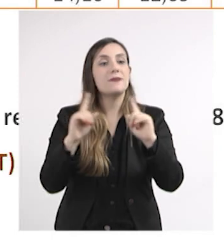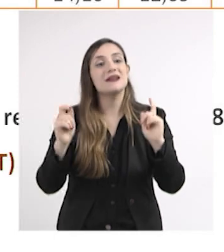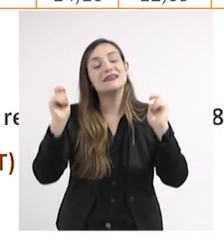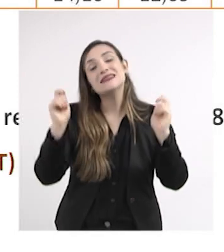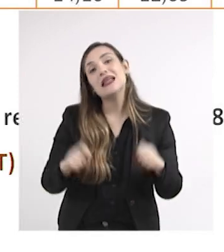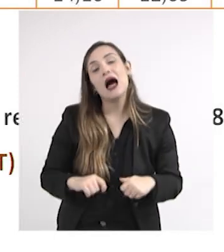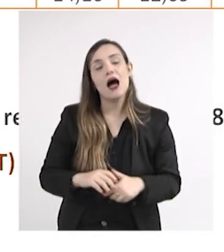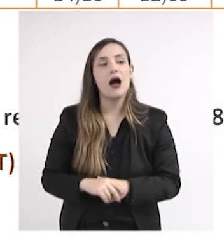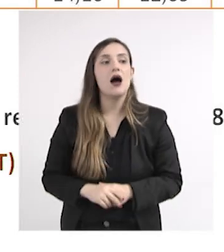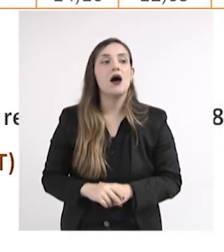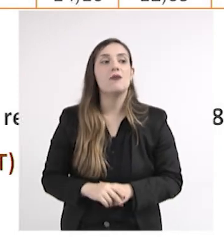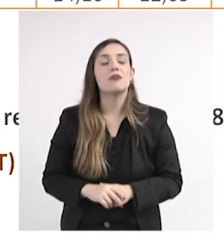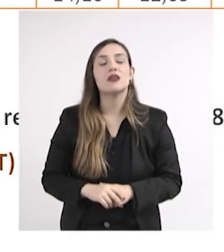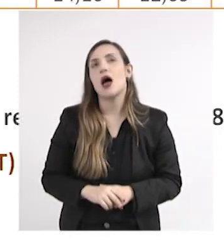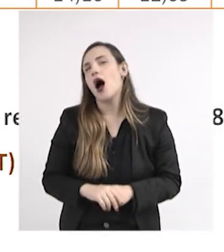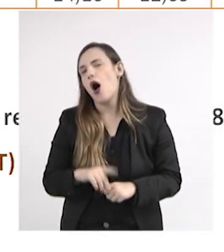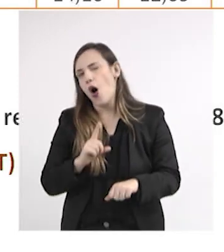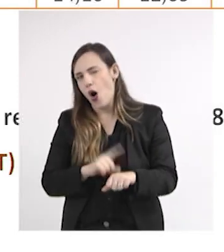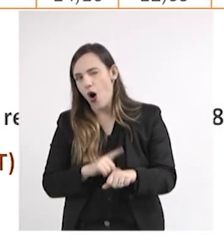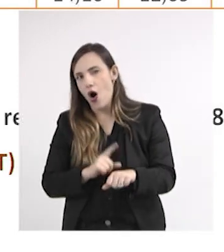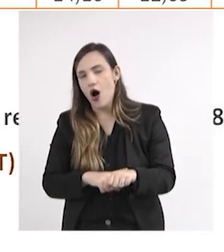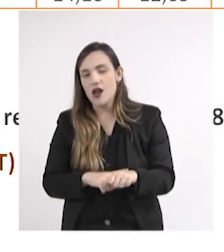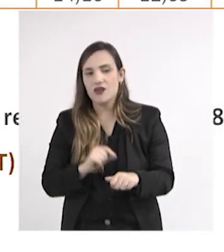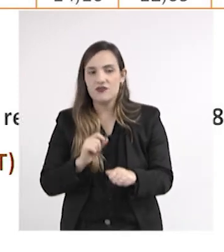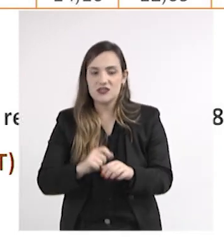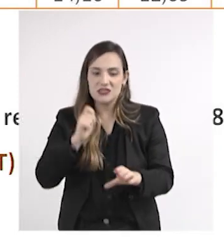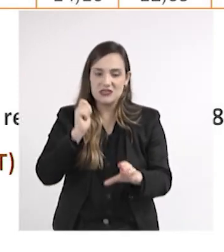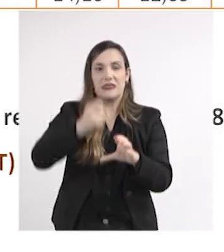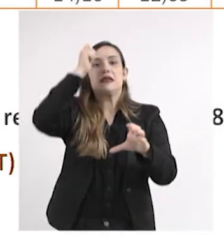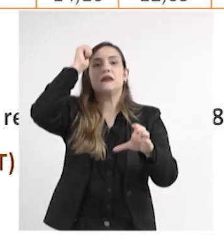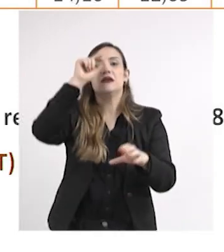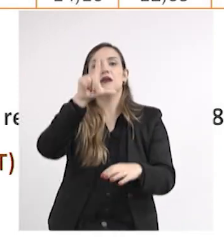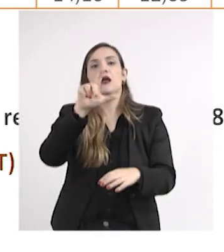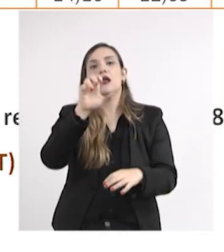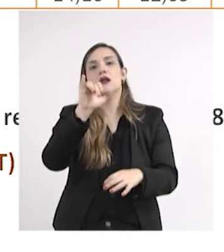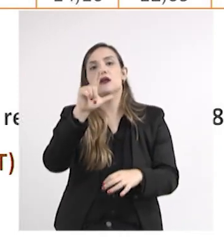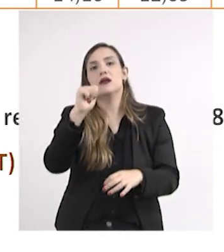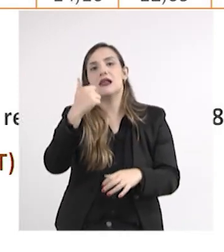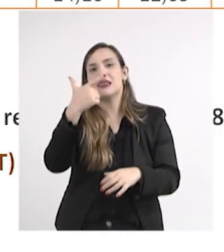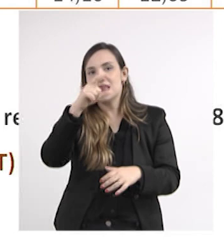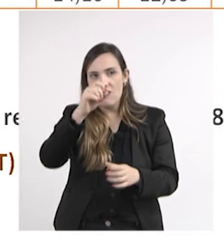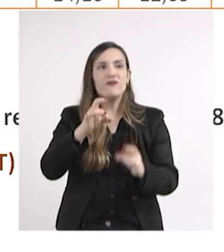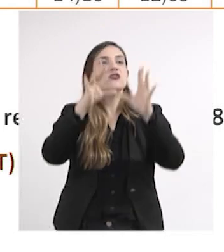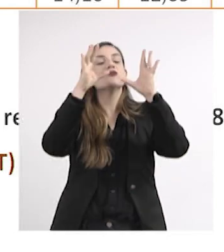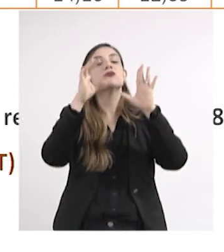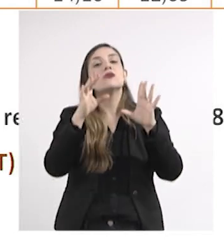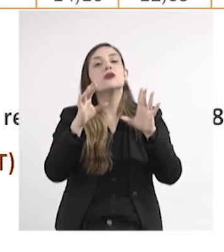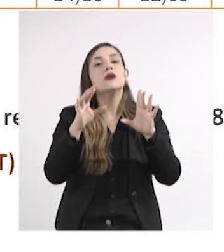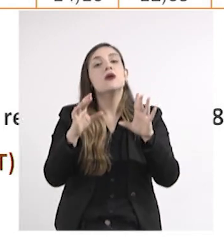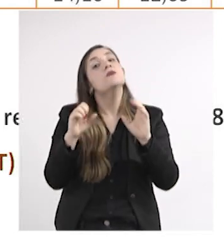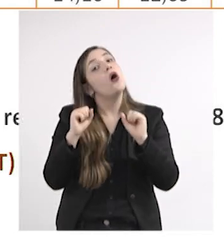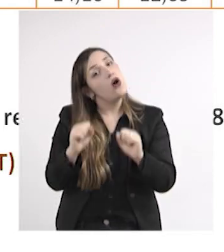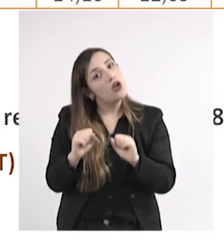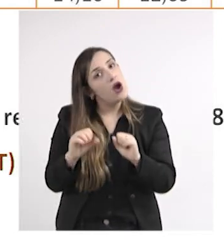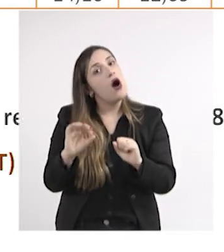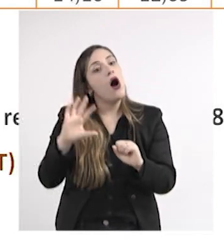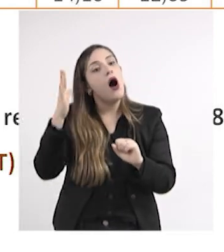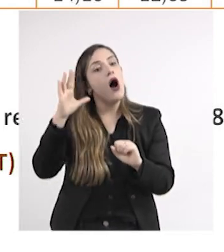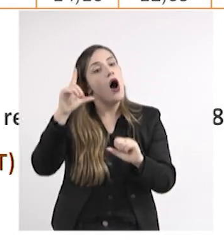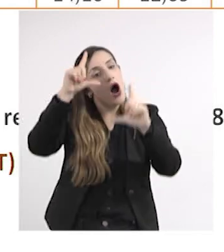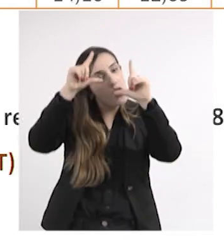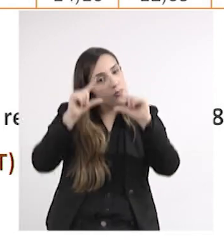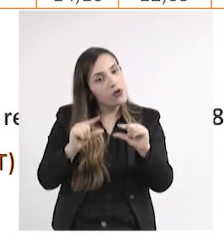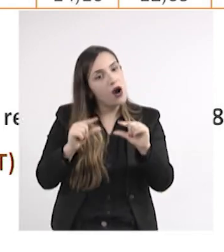que no leilão, possível e esperado, desejável que isso aconteça, a